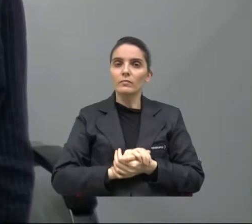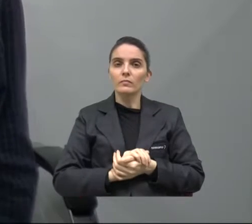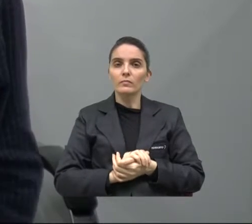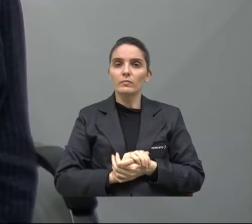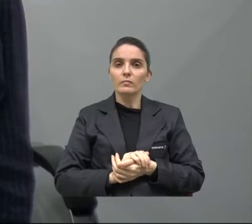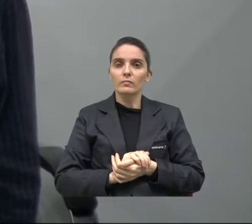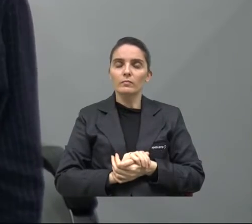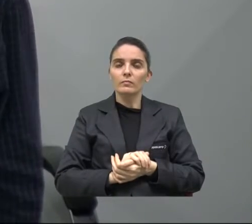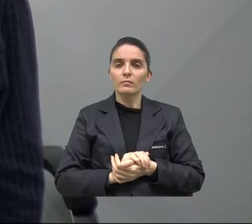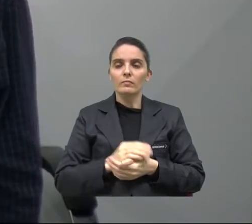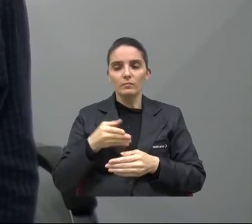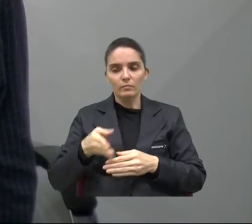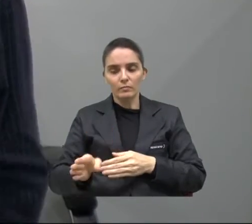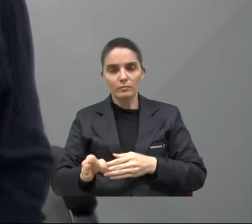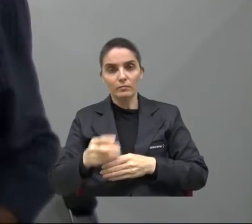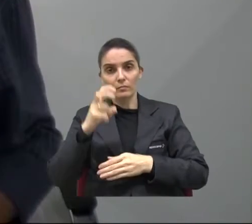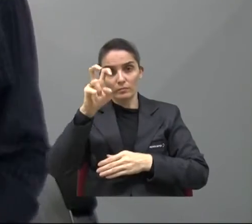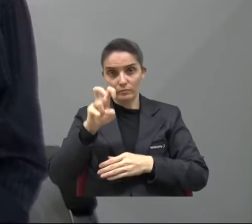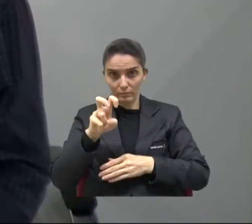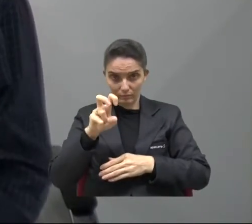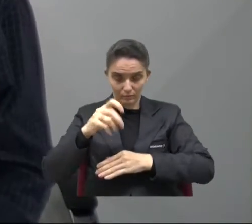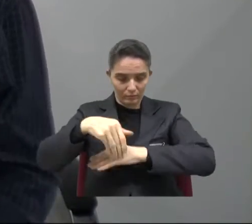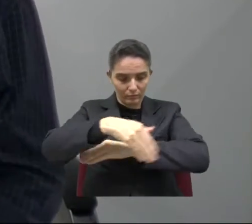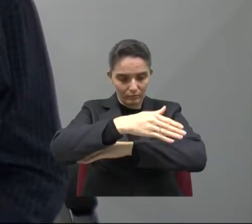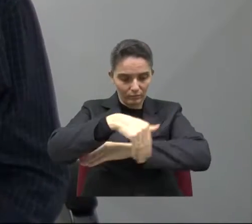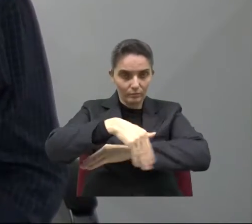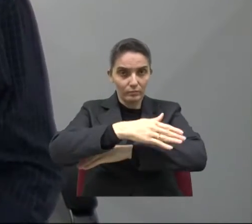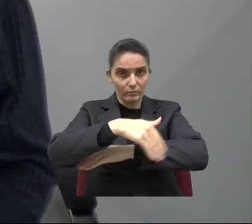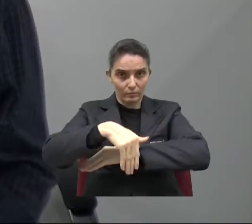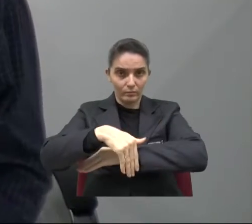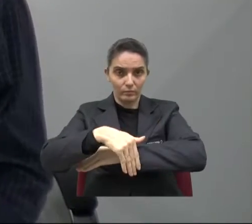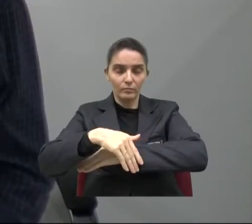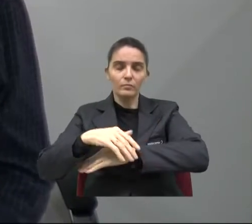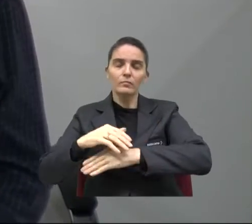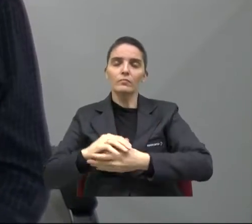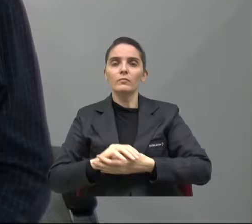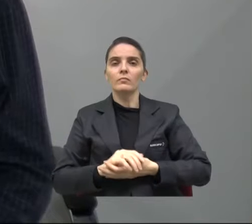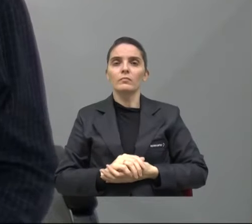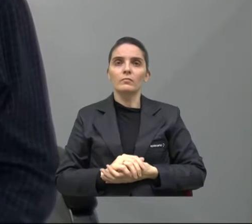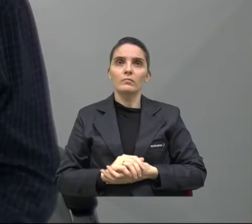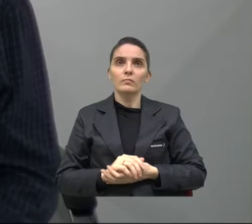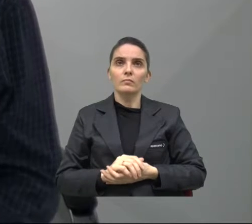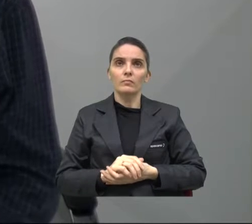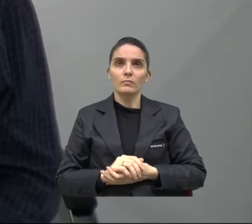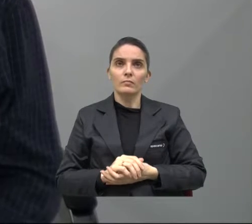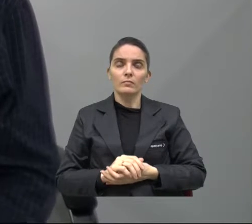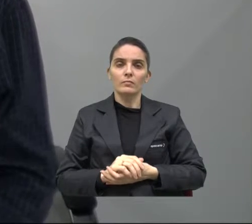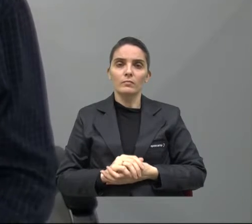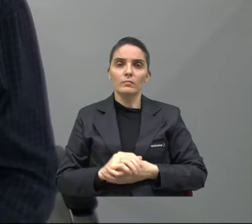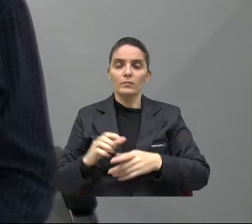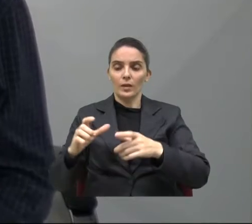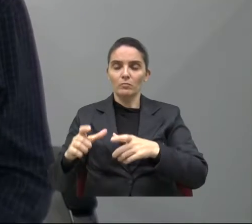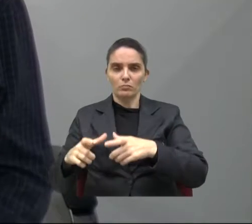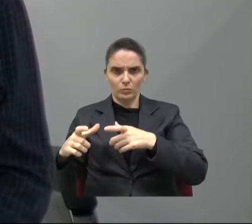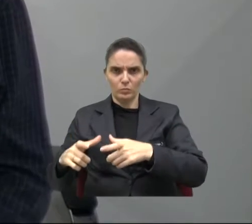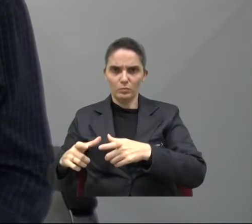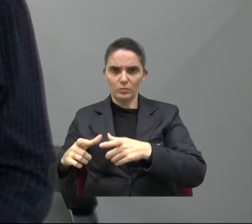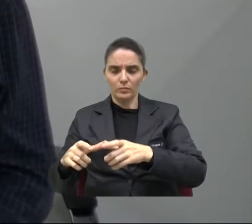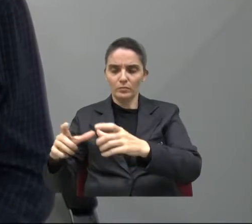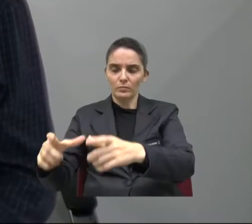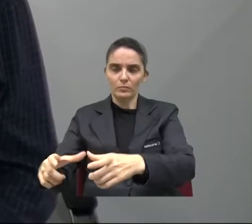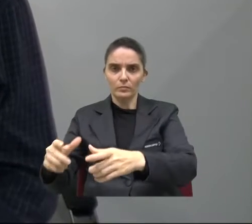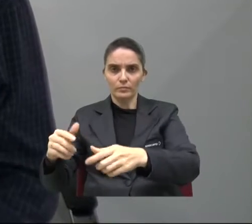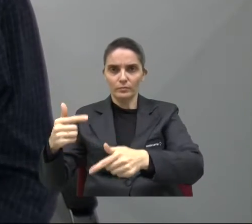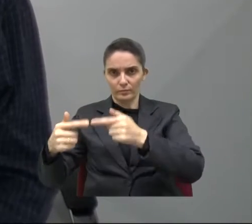5 ruas lá, Rua Santo Inês, Rua Sargento Pessotto, na Vila Camargo, na Rua São Sebastião, na Boa Vista, e na Rua